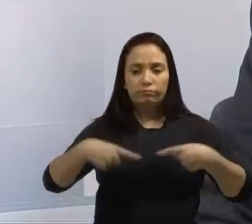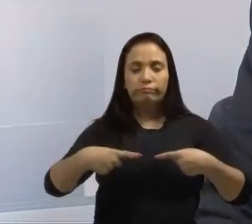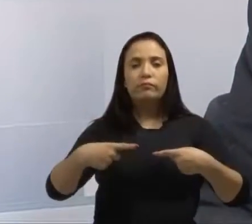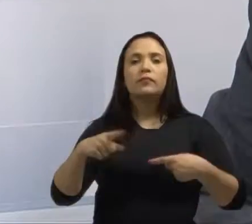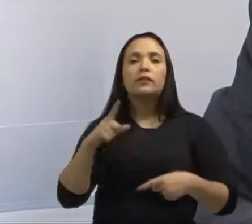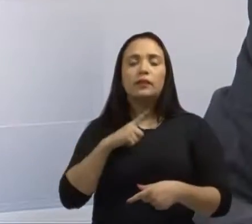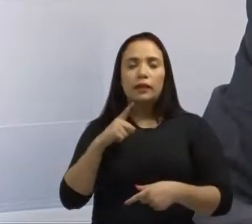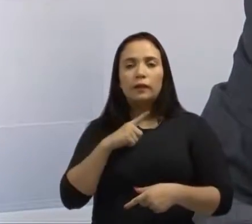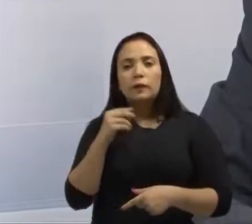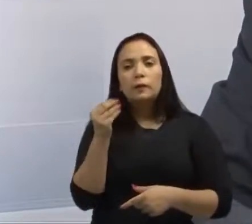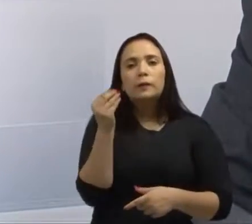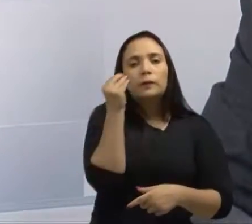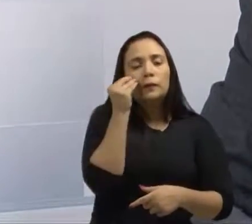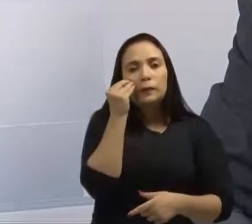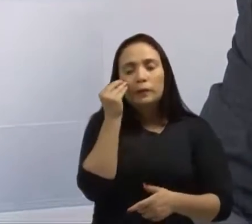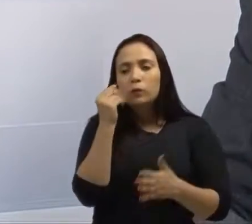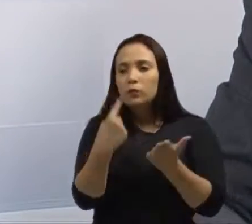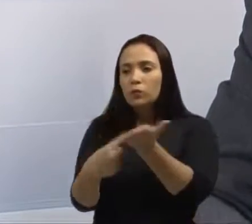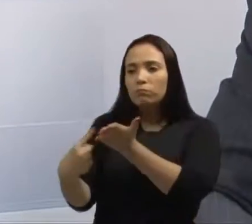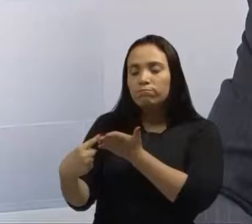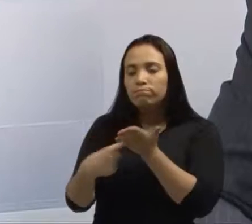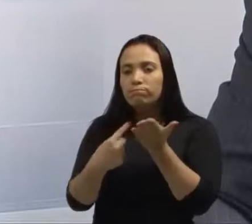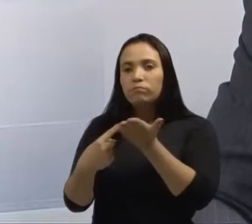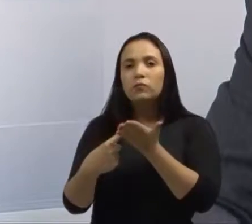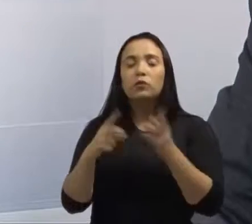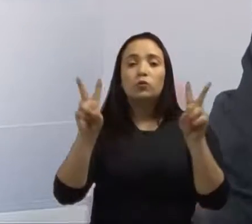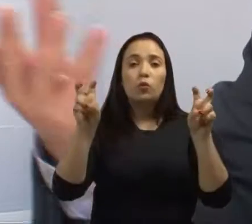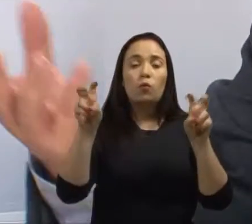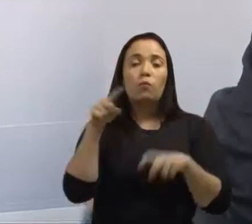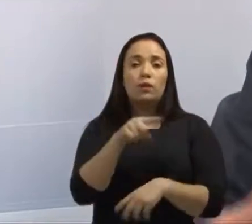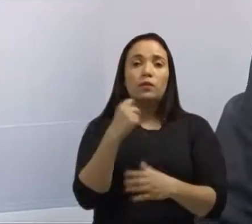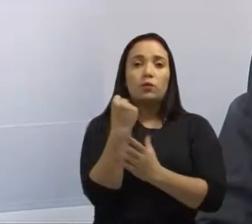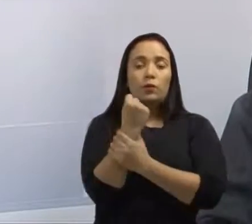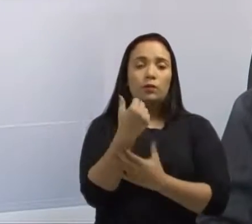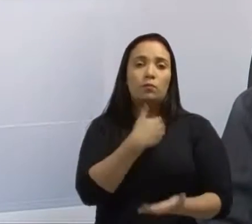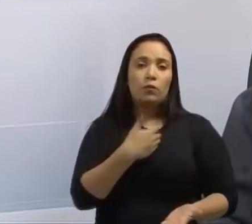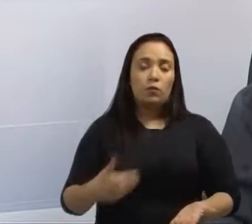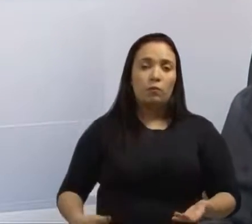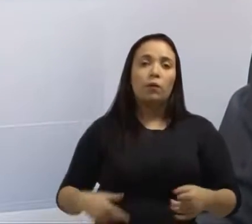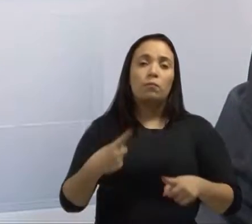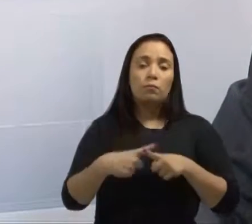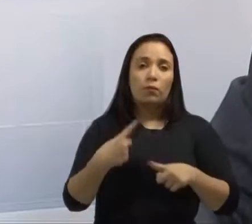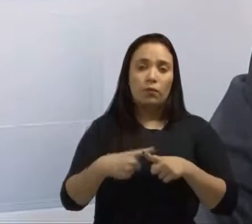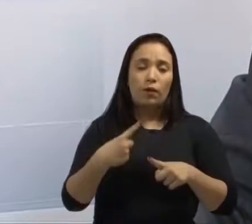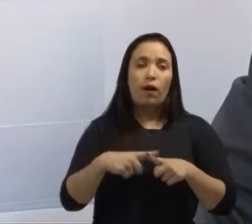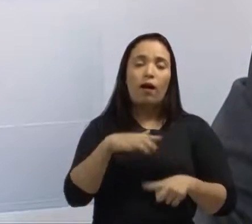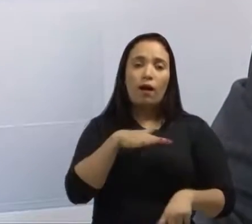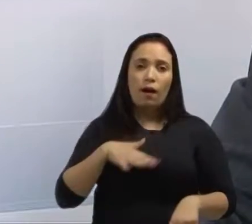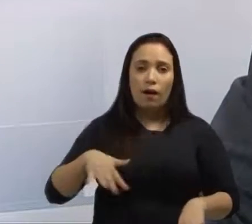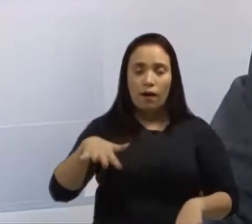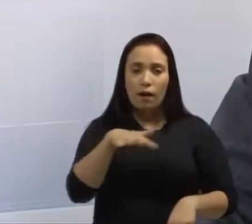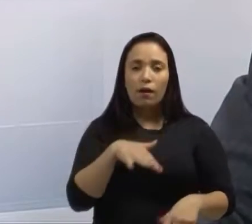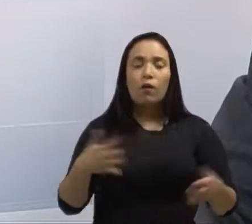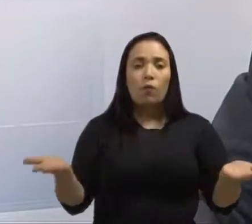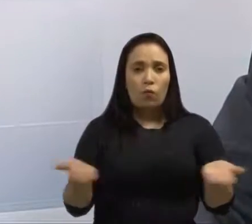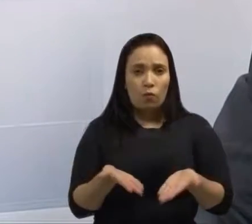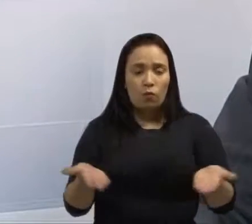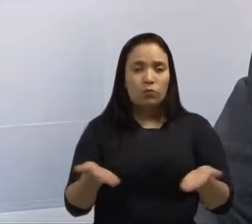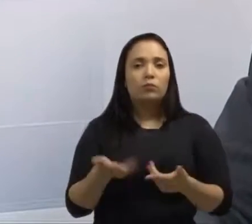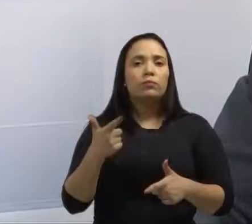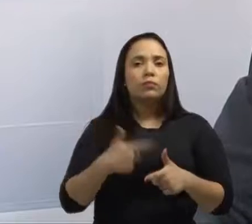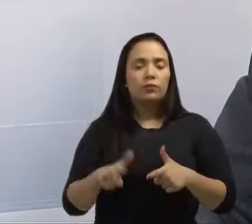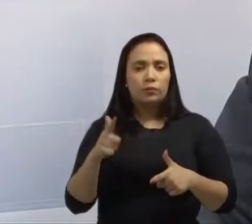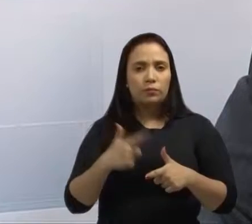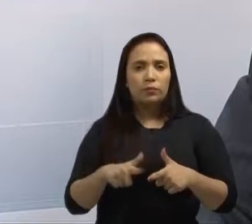mesmo esse processo, principalmente da discussão da segurança pública, que é uma área um pouco hoje